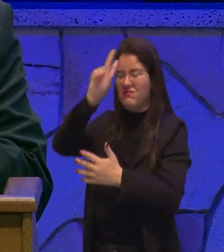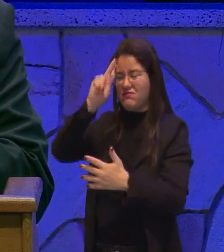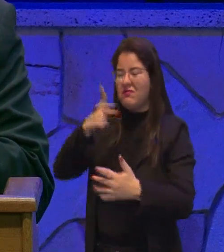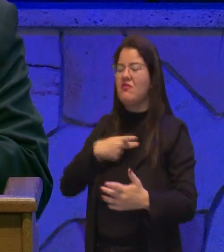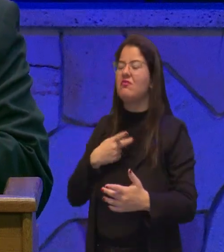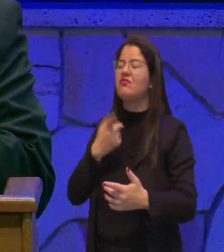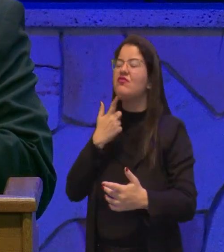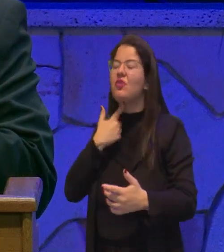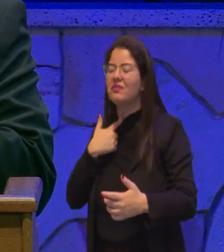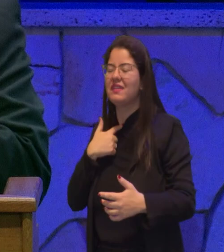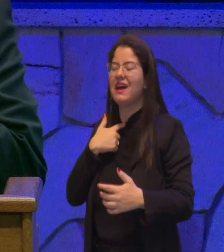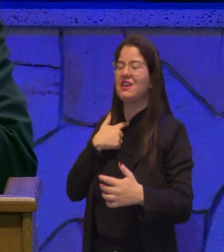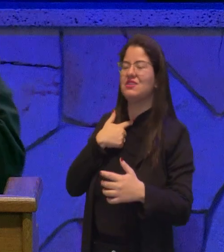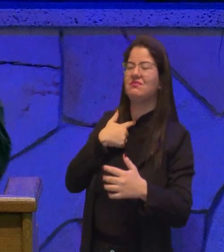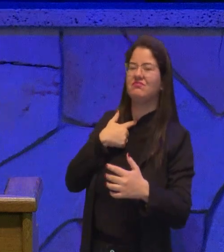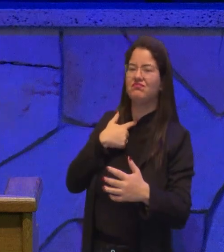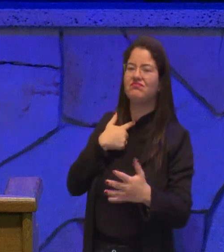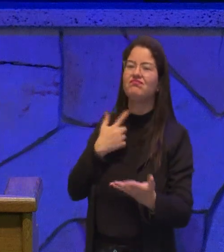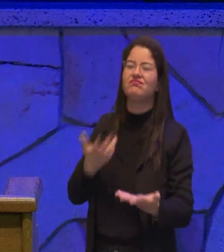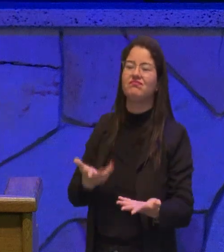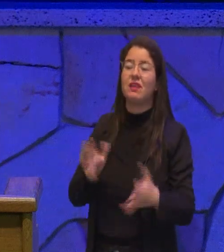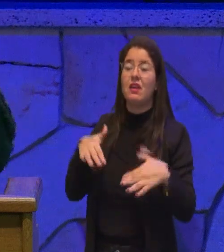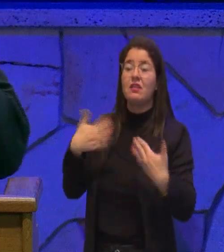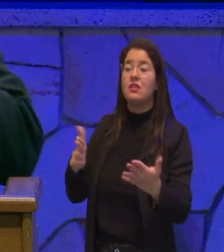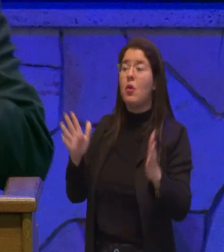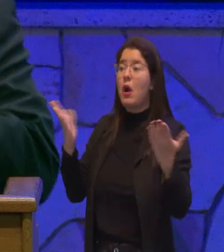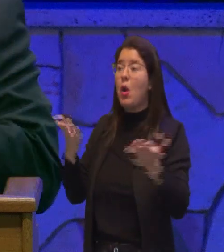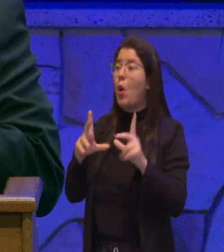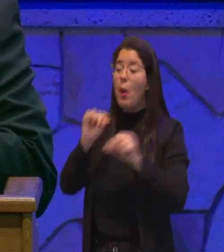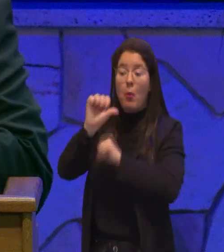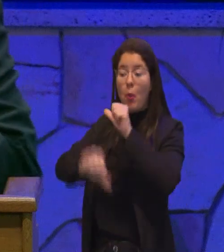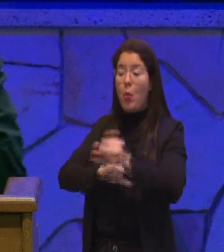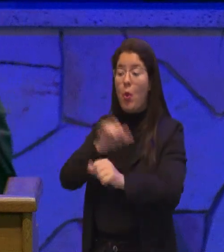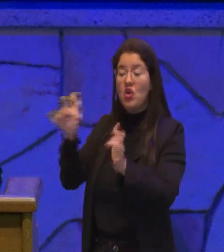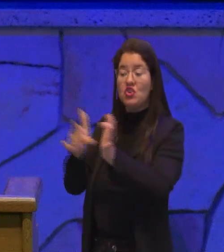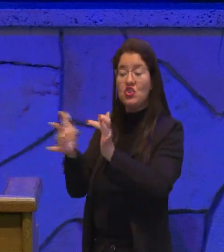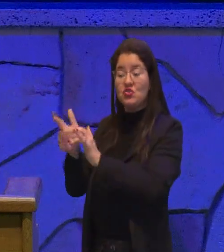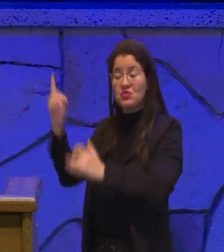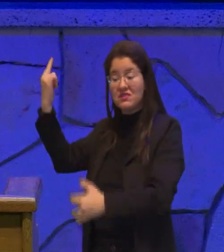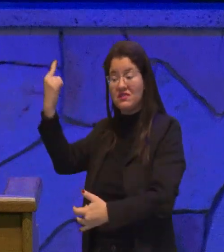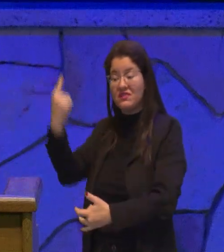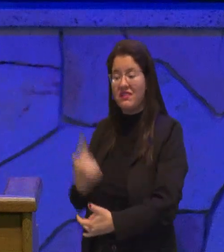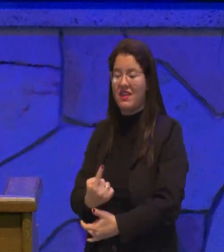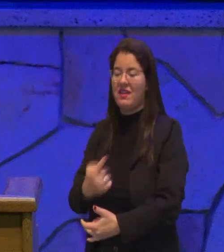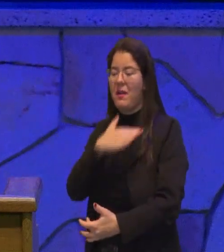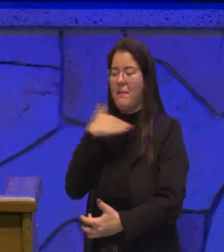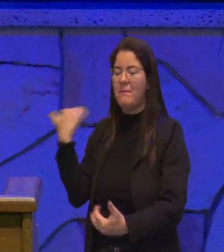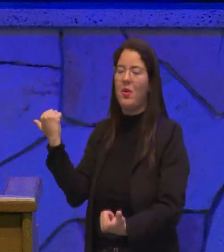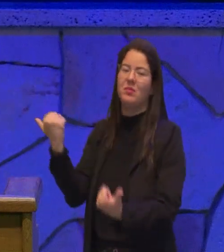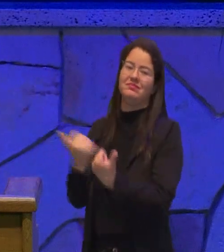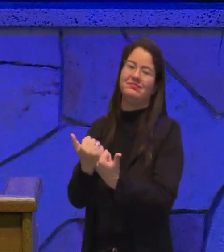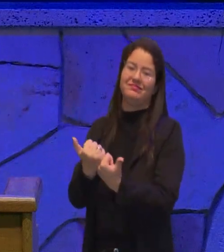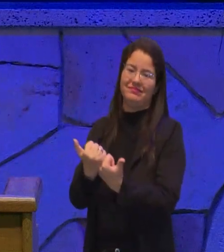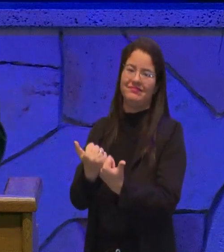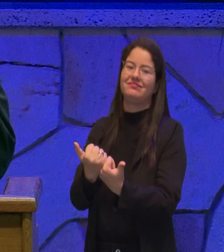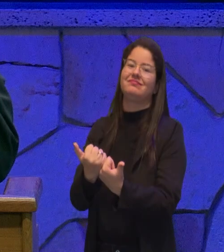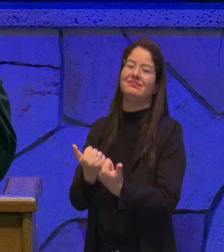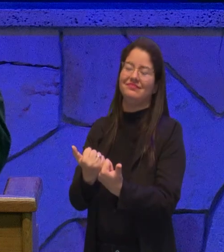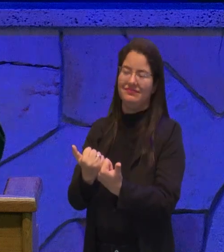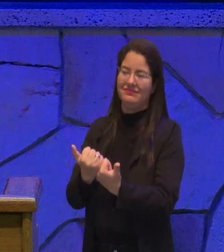dos pensamentos. E Jesus então resgata, e com a sua morte ele traz nova vida, e ele